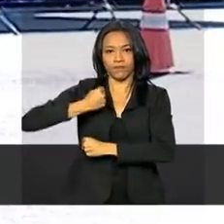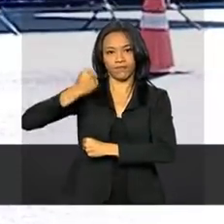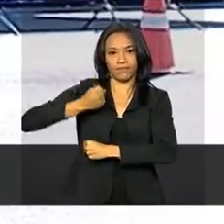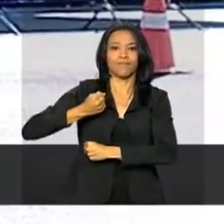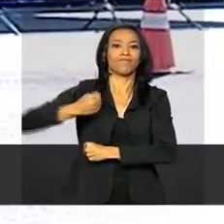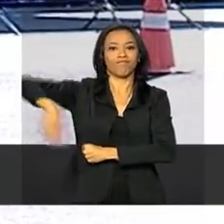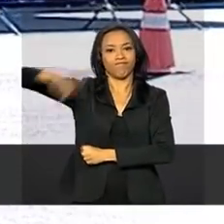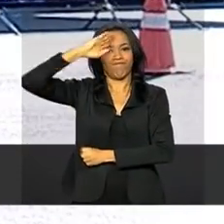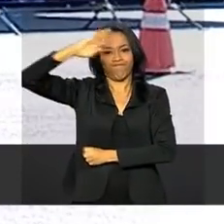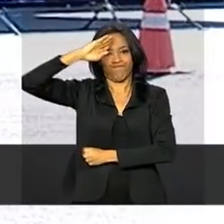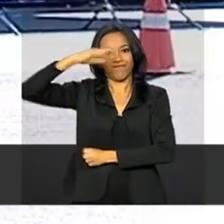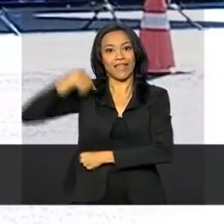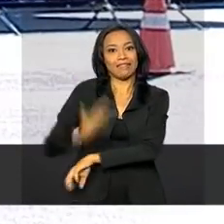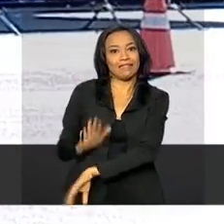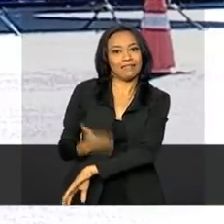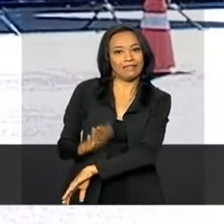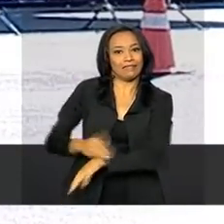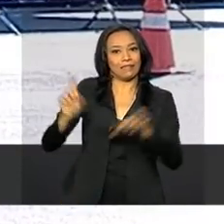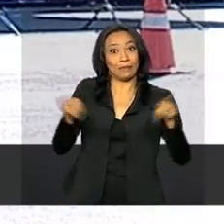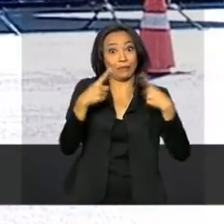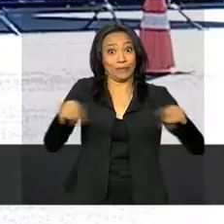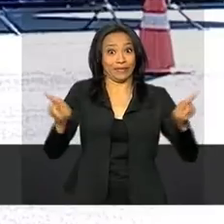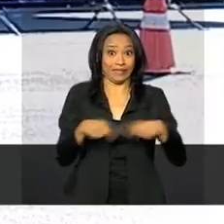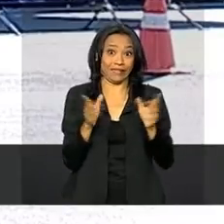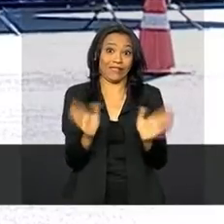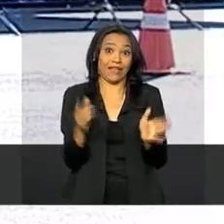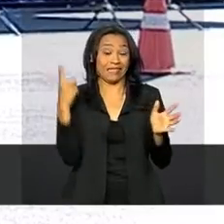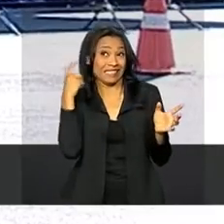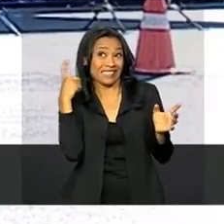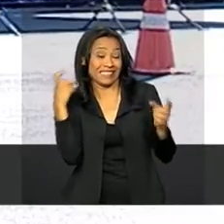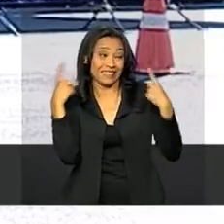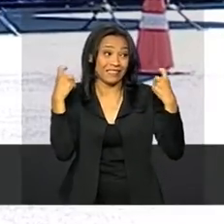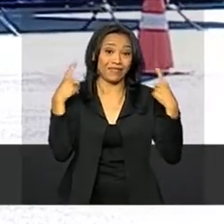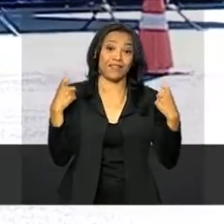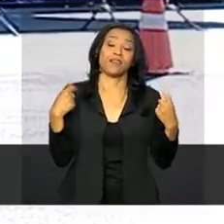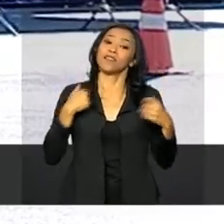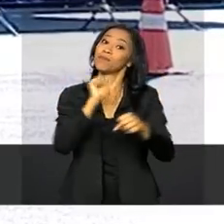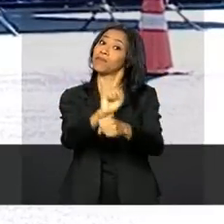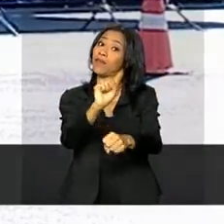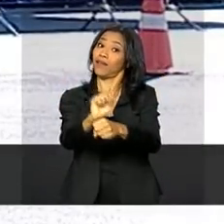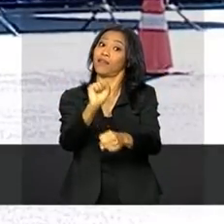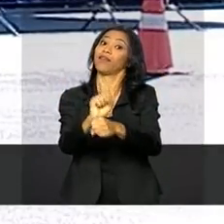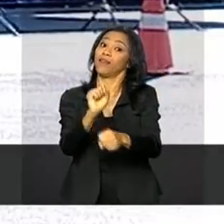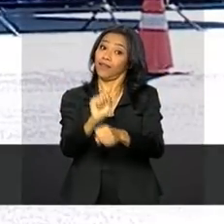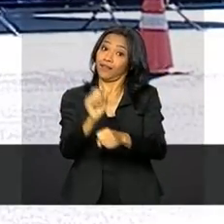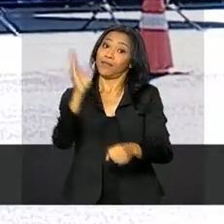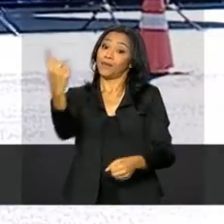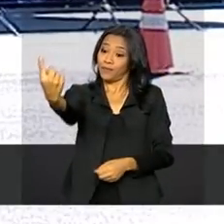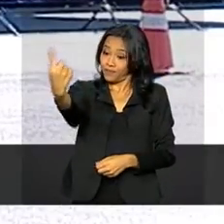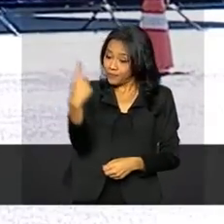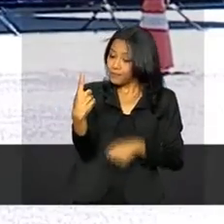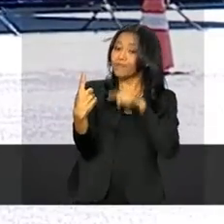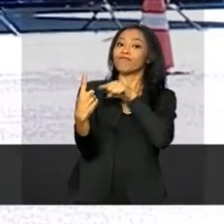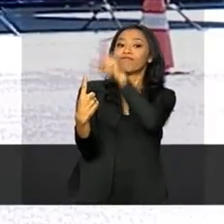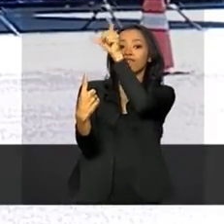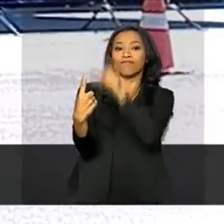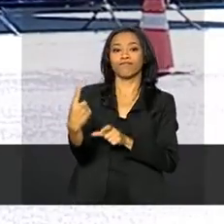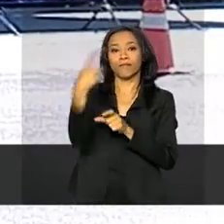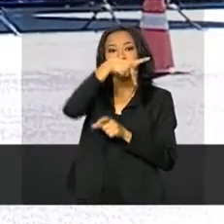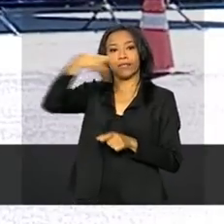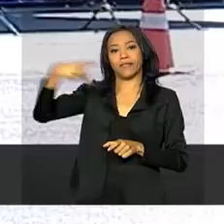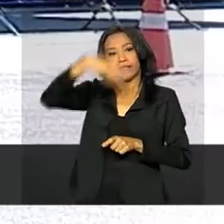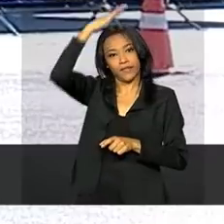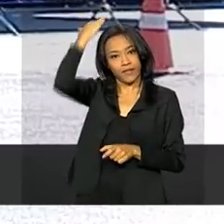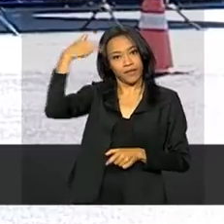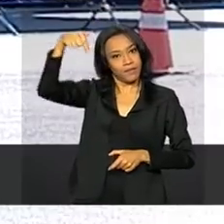aqui, tocando algumas músicas antes do evento. E a gente está aguardando a chegada, então, do presidente Michel Temer